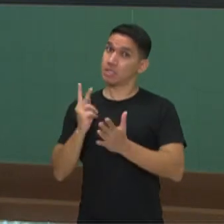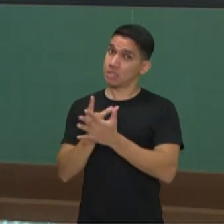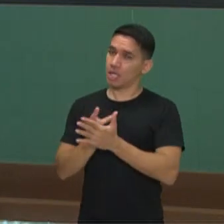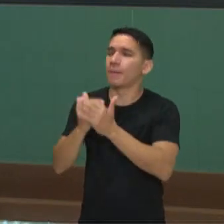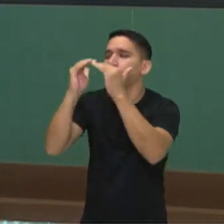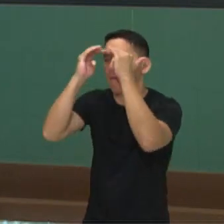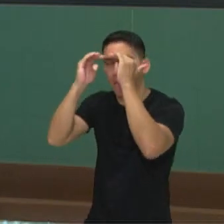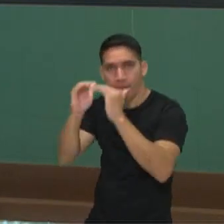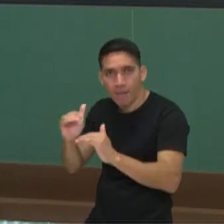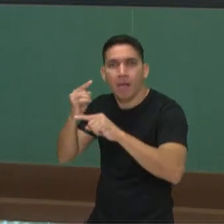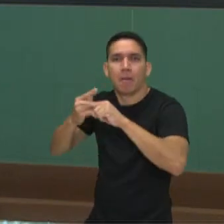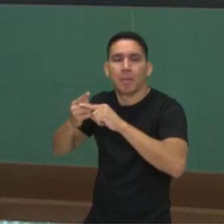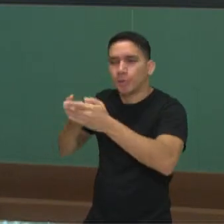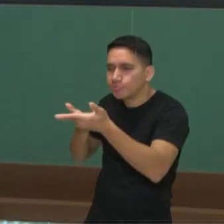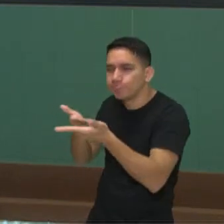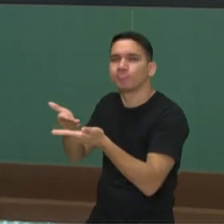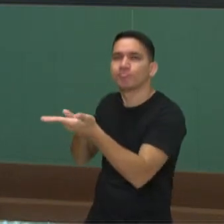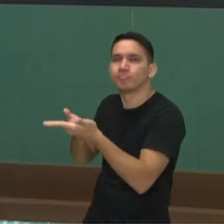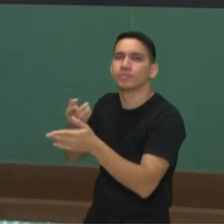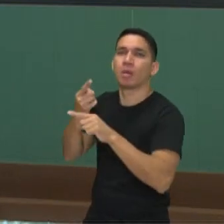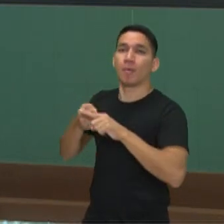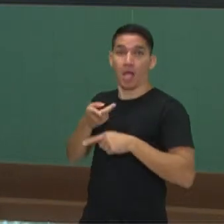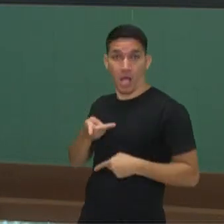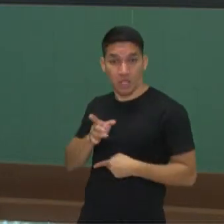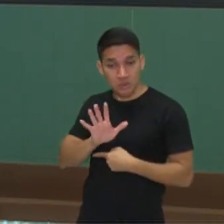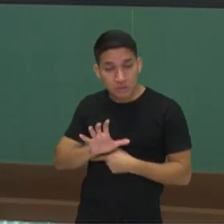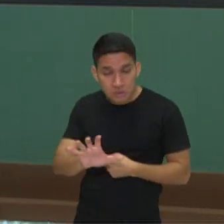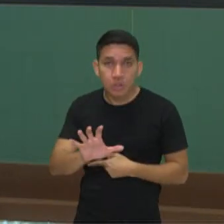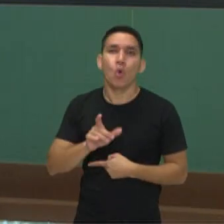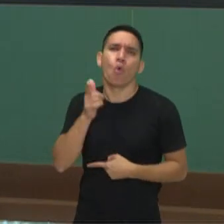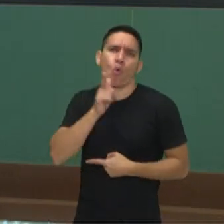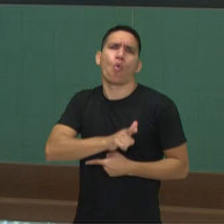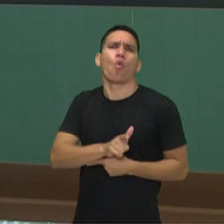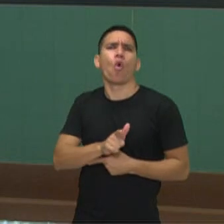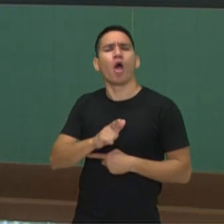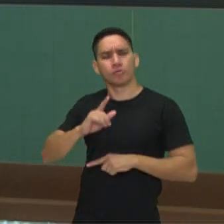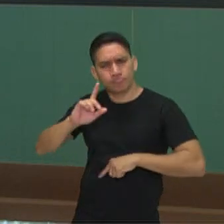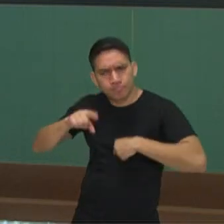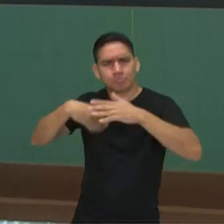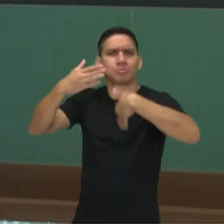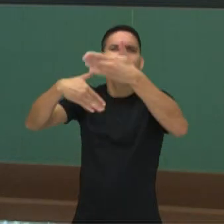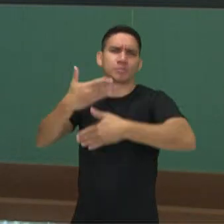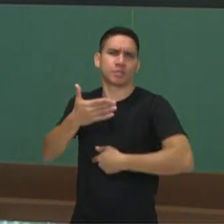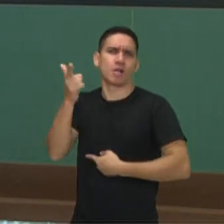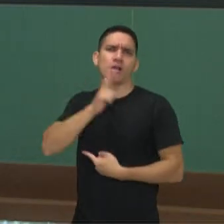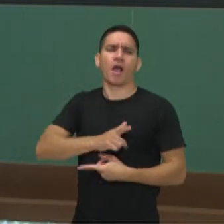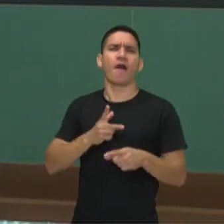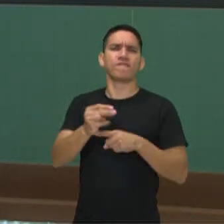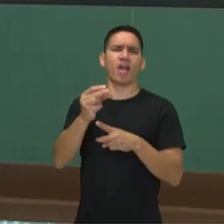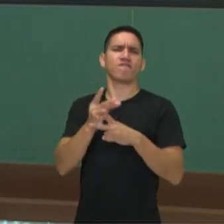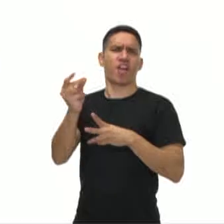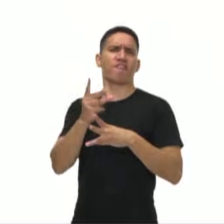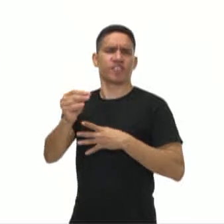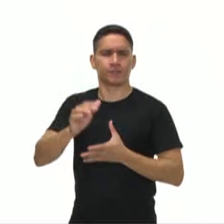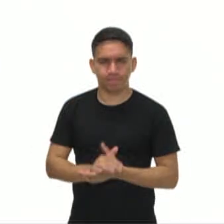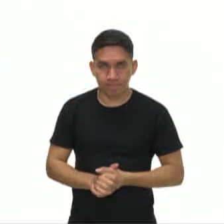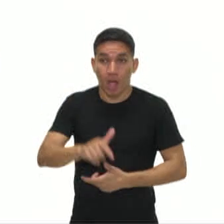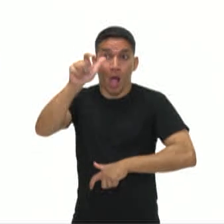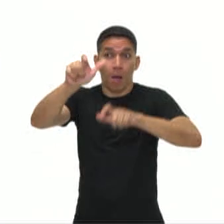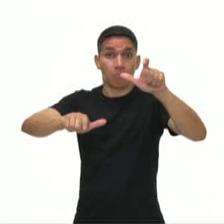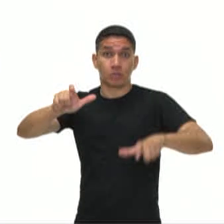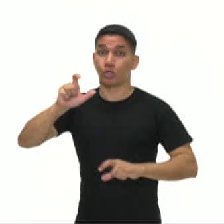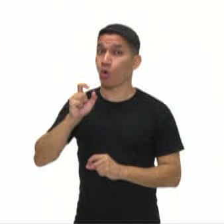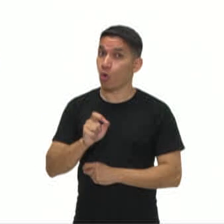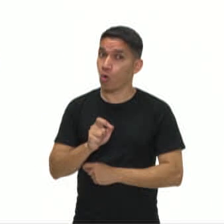pois é dessa maneira que nós perduraremos com essa conquista da vitória. O judoca não